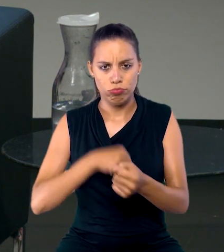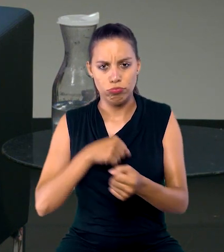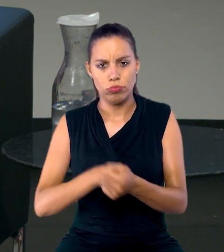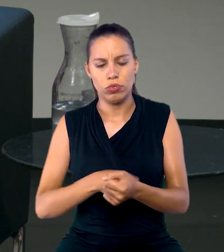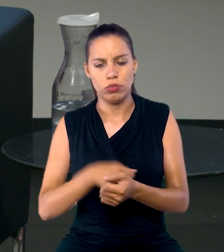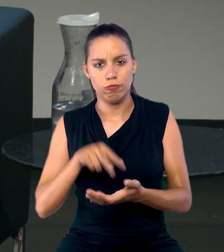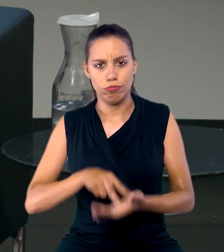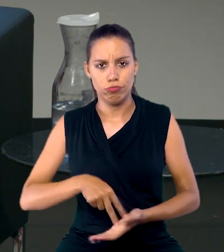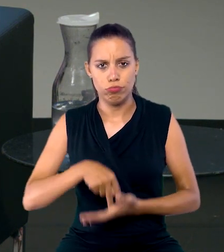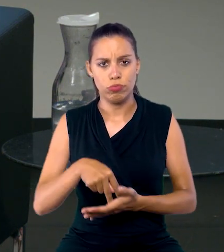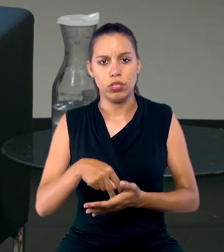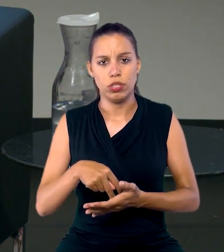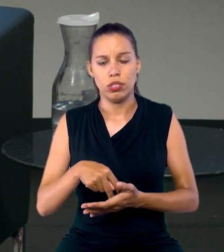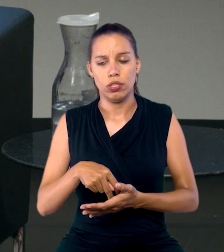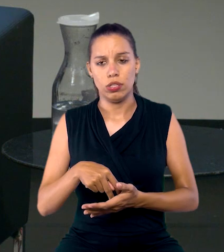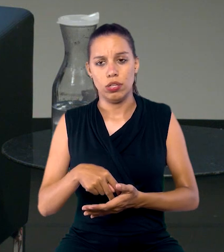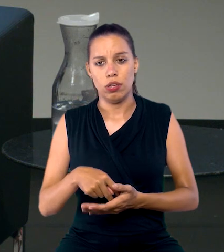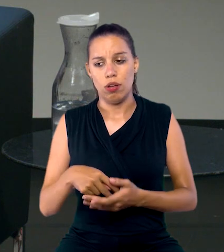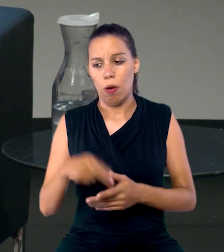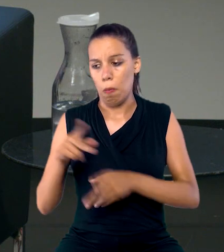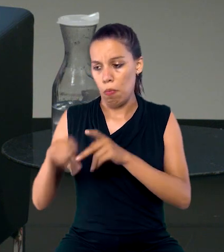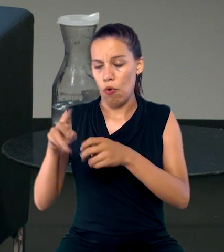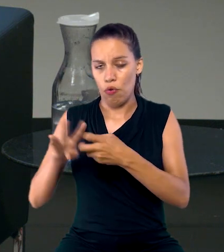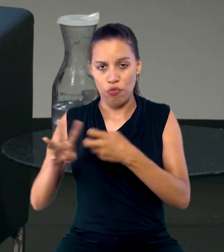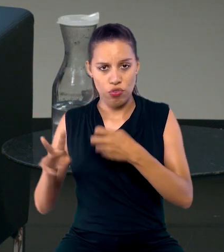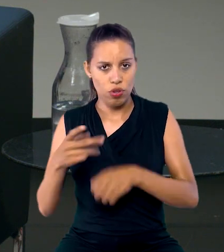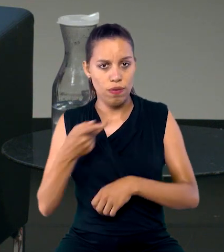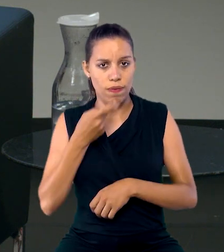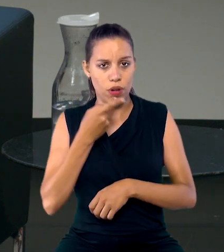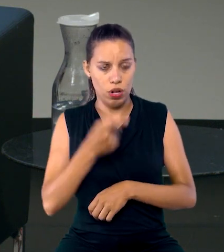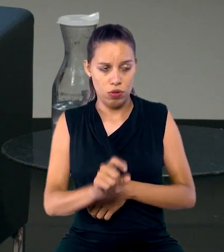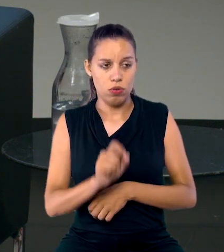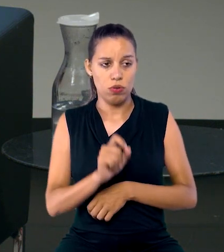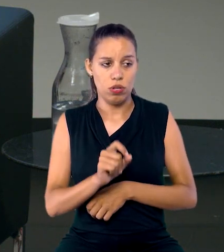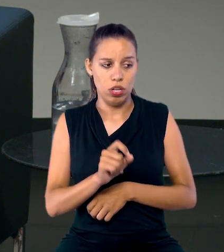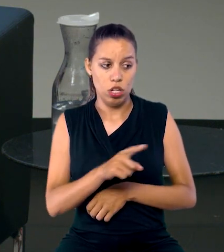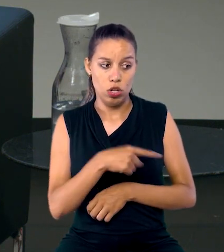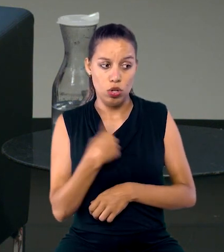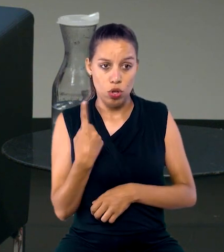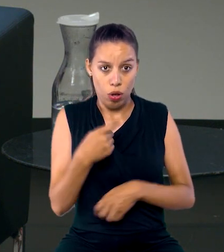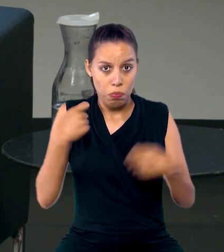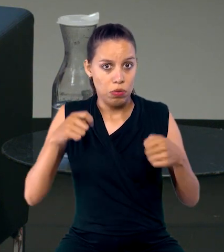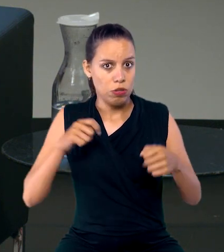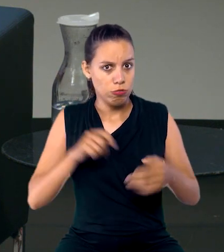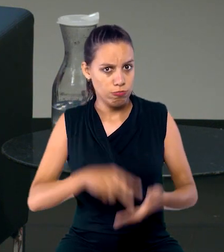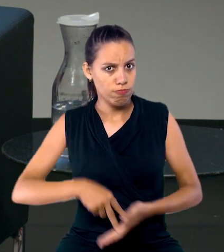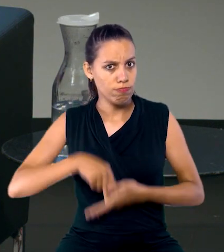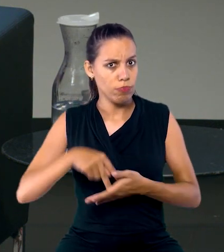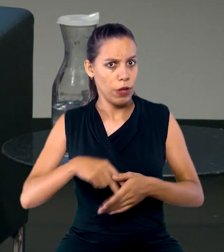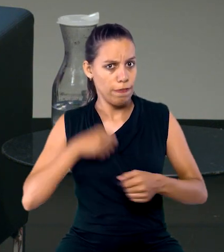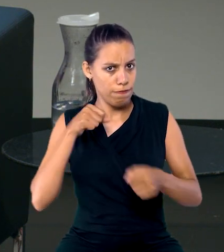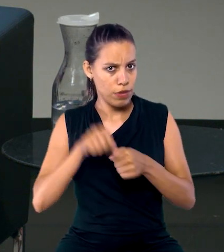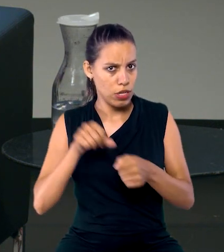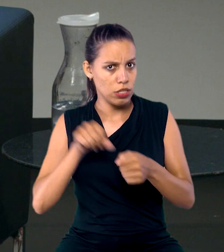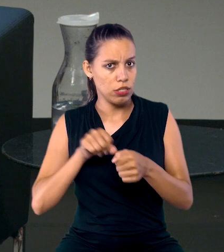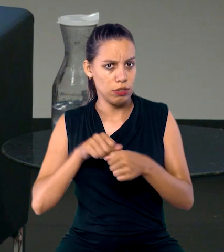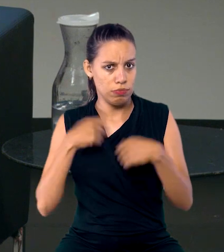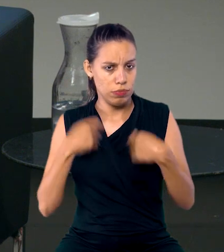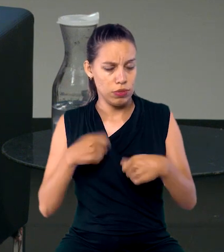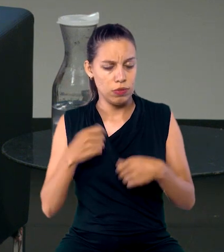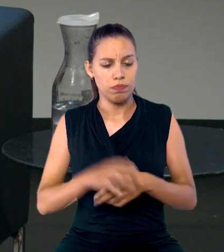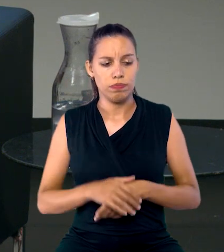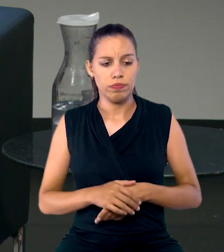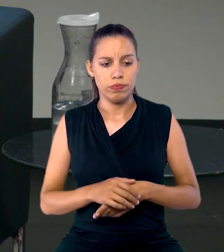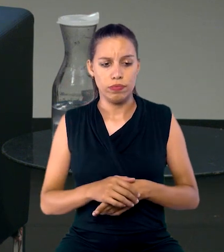Né? Ser, né, o que os Guarani falam, né, palavra que age. Eu acho uma das coisas mais lindas que tem esse